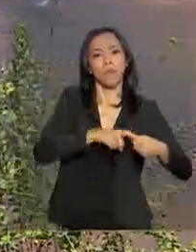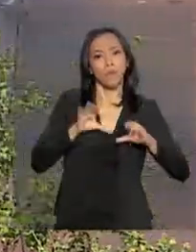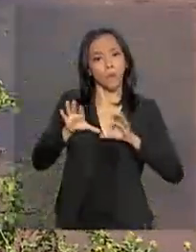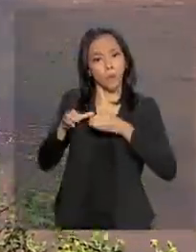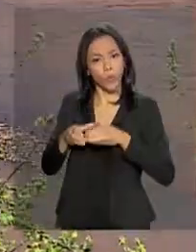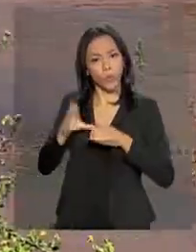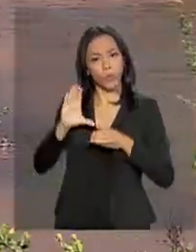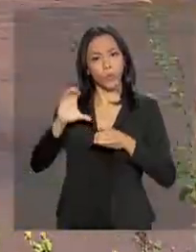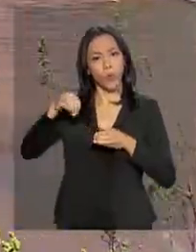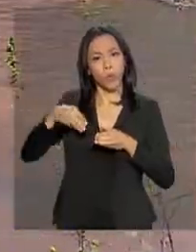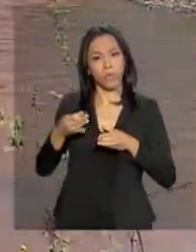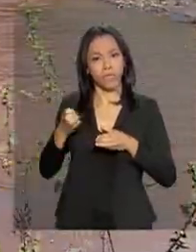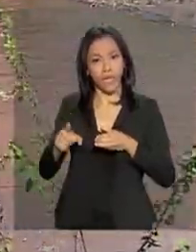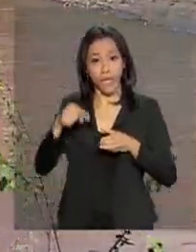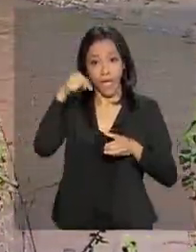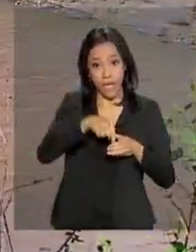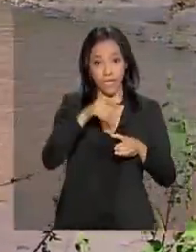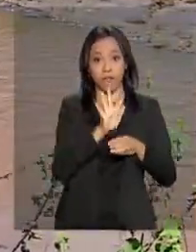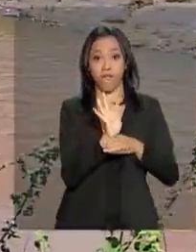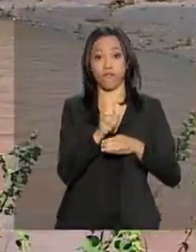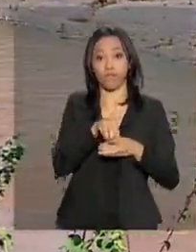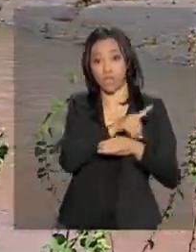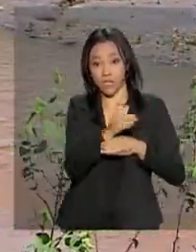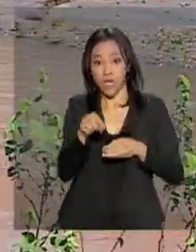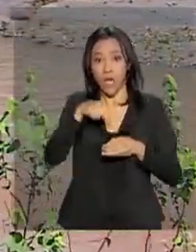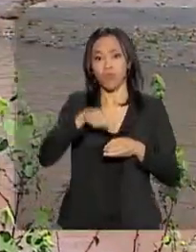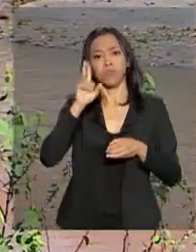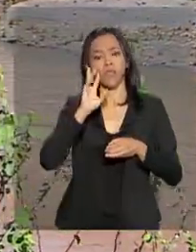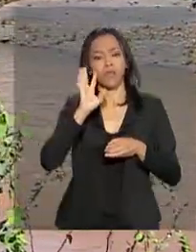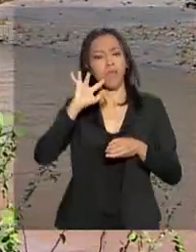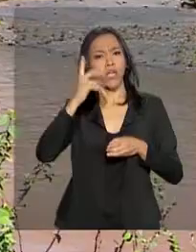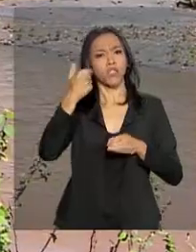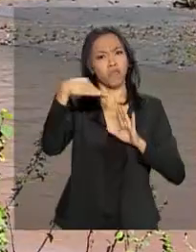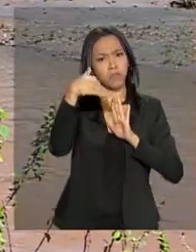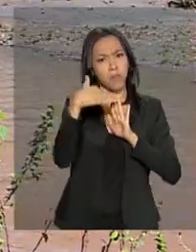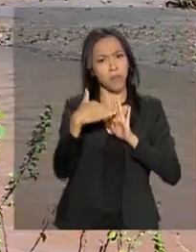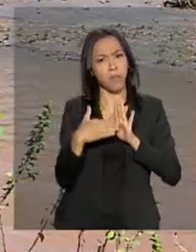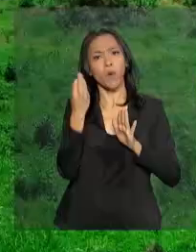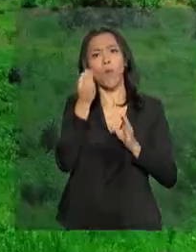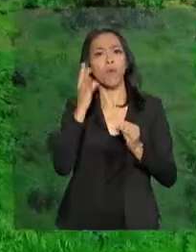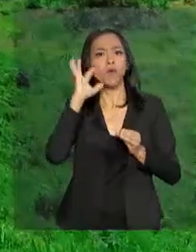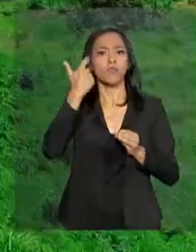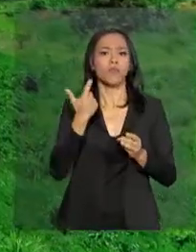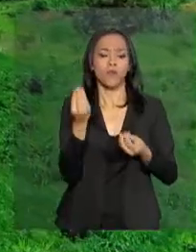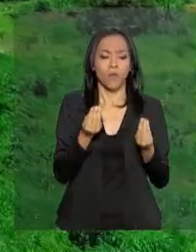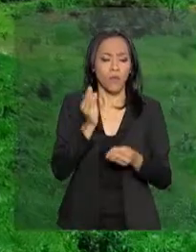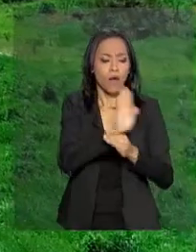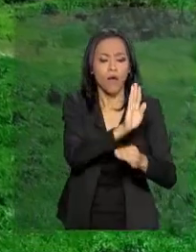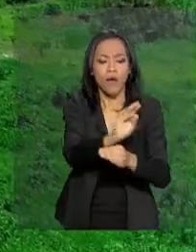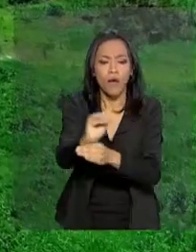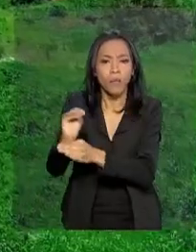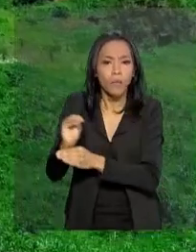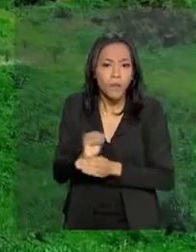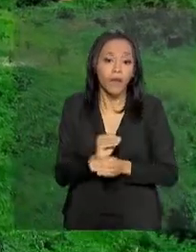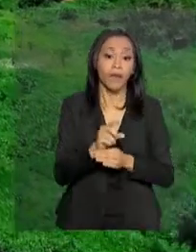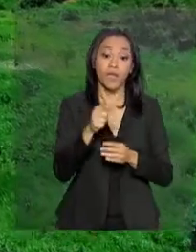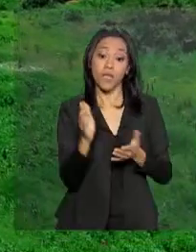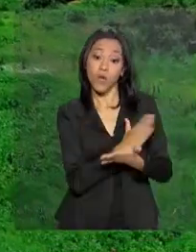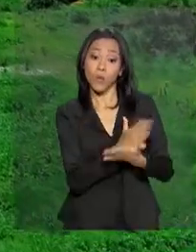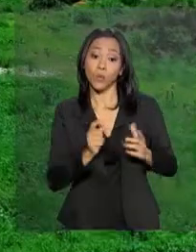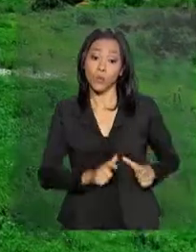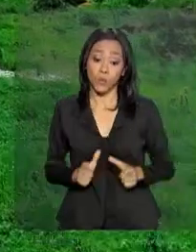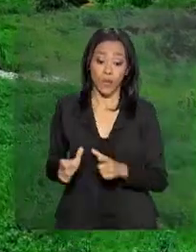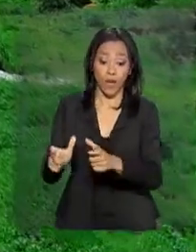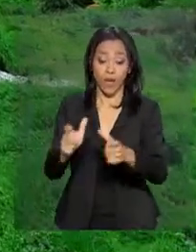a Fundação Renova tem decidido a melhor forma de realizar o manejo dos resíduos. Em algumas localidades, as margens